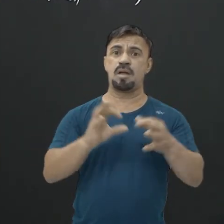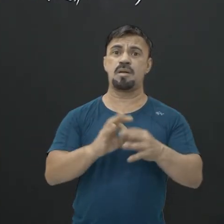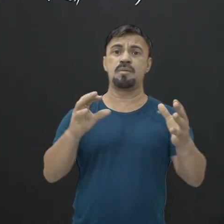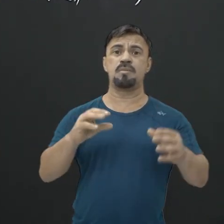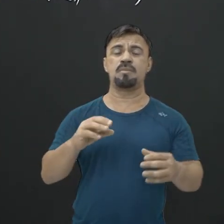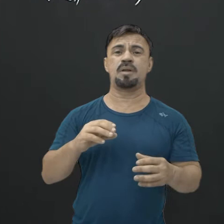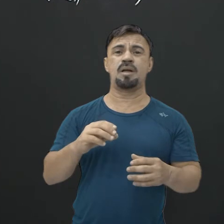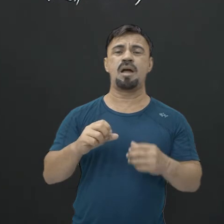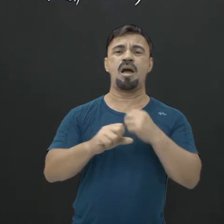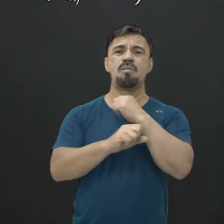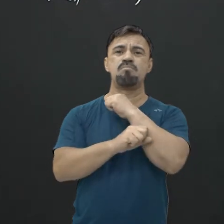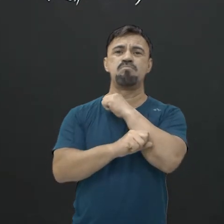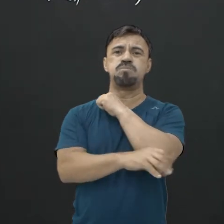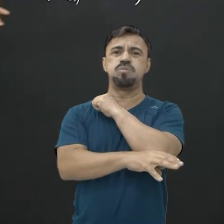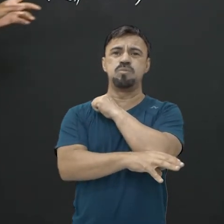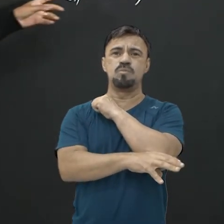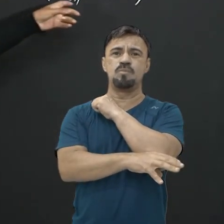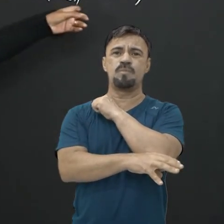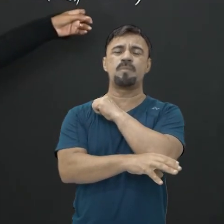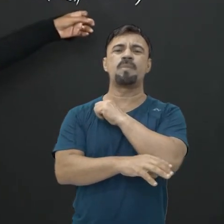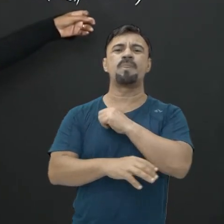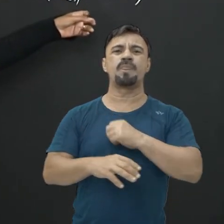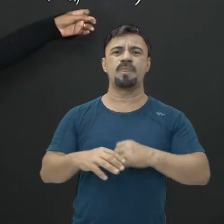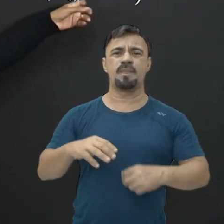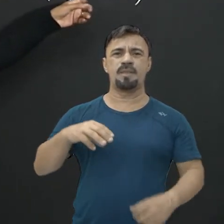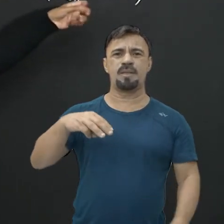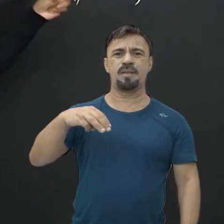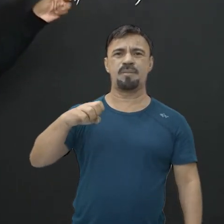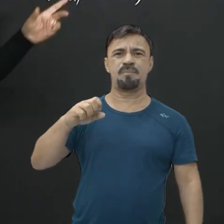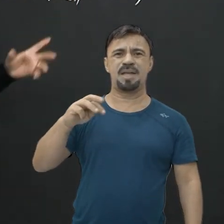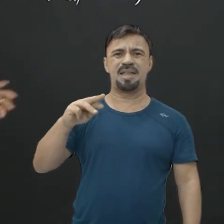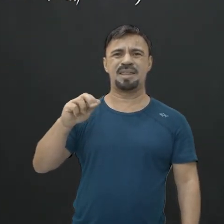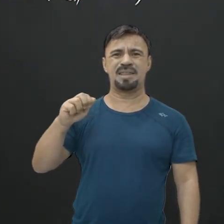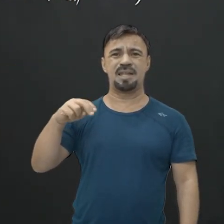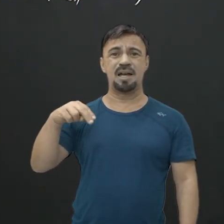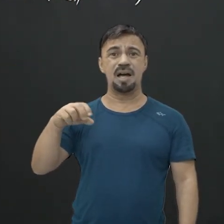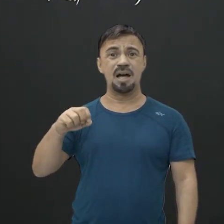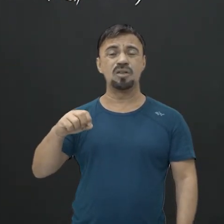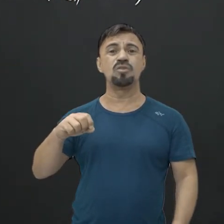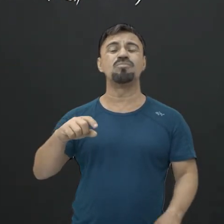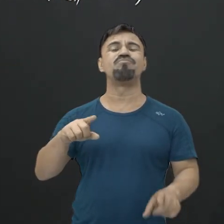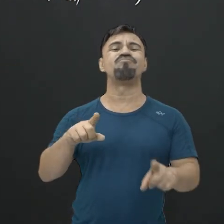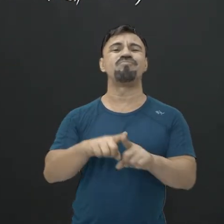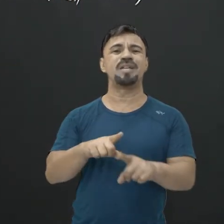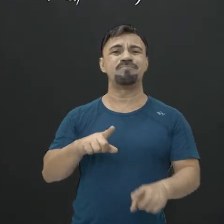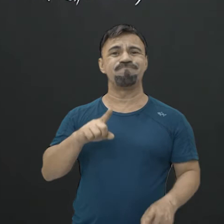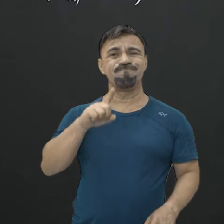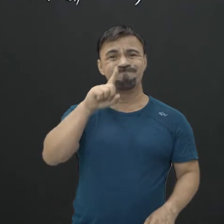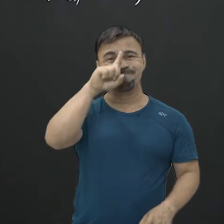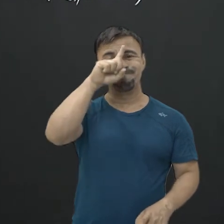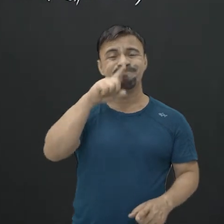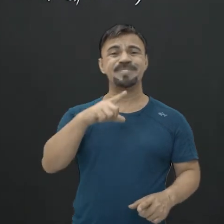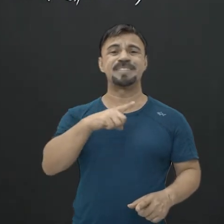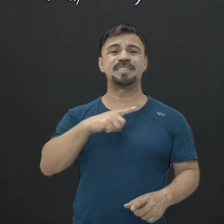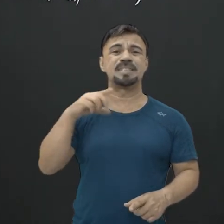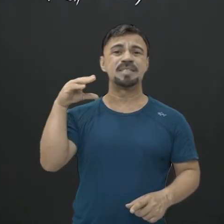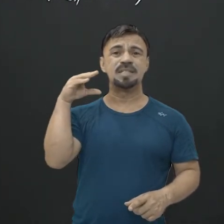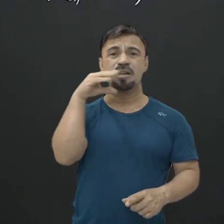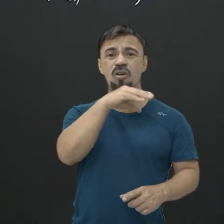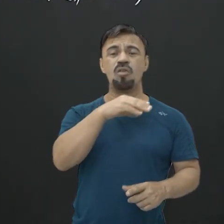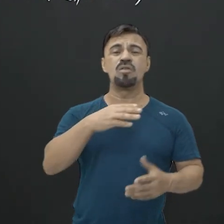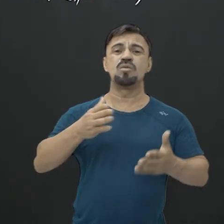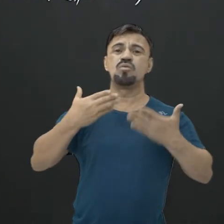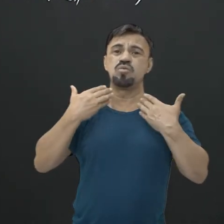pum? Pois é, litros. E isso acaba agravando a retenção de calor. Aí